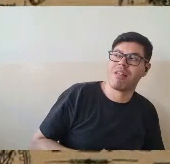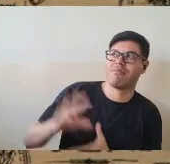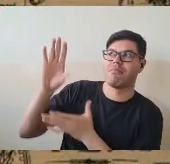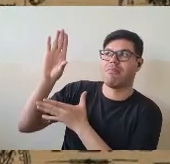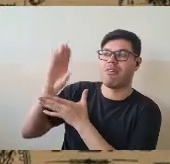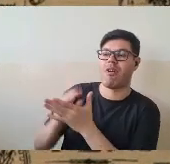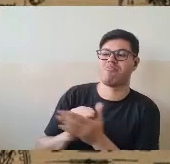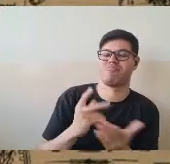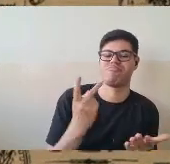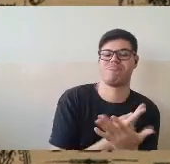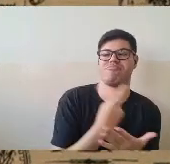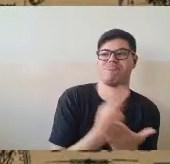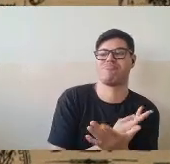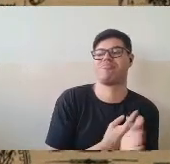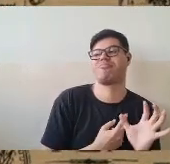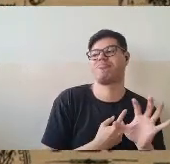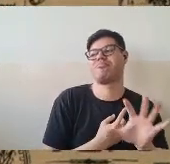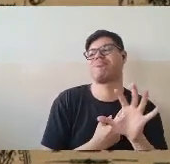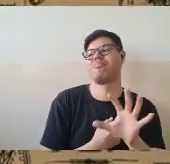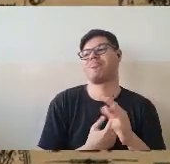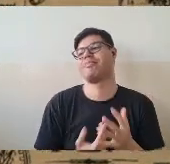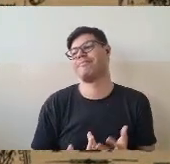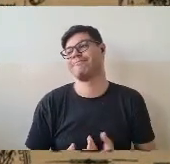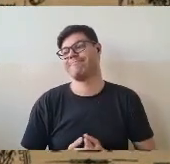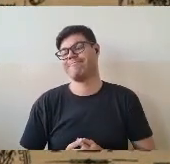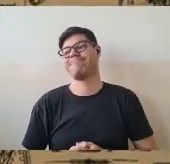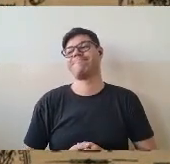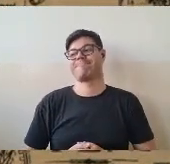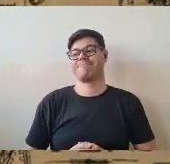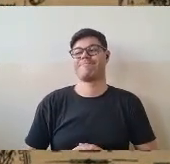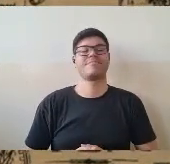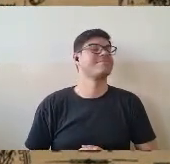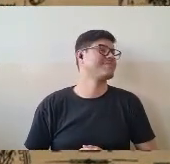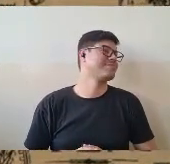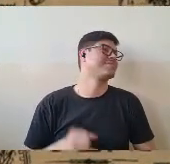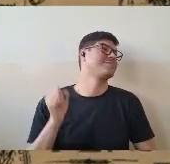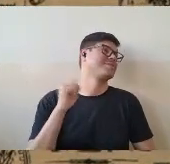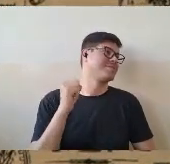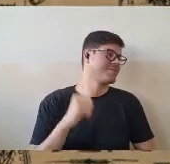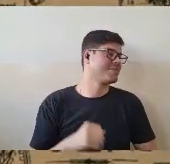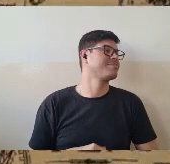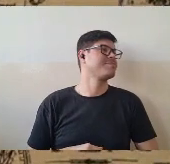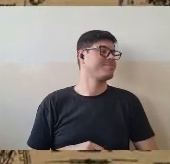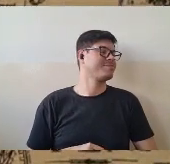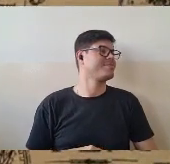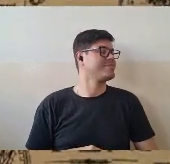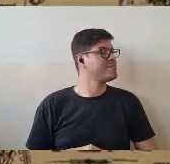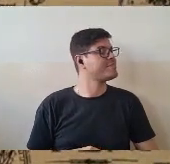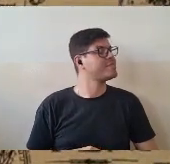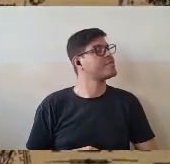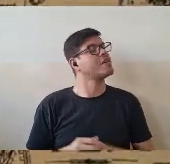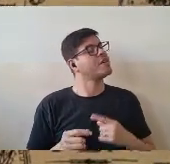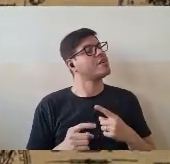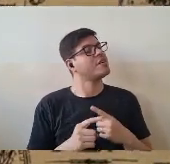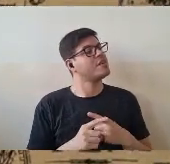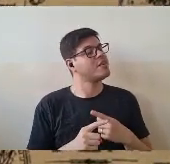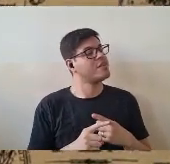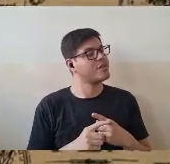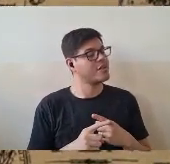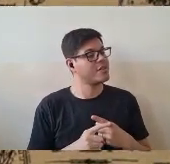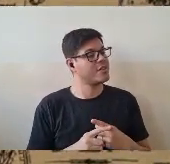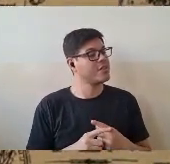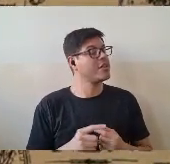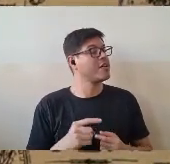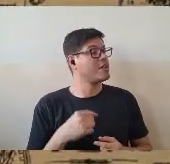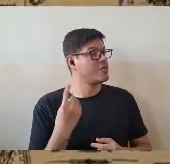inventou o catarro, Deus fez a tosse. A tosse é uma defesa contra a pneumonia. Sim. Assim como o espirro também, é uma defesa